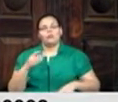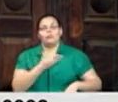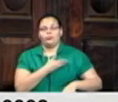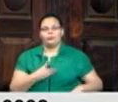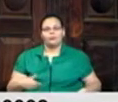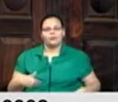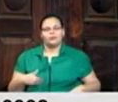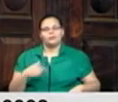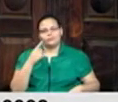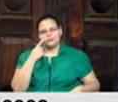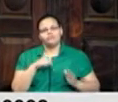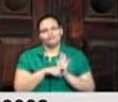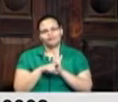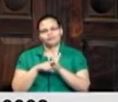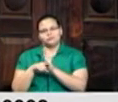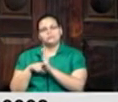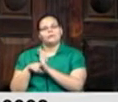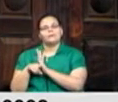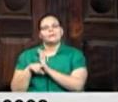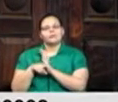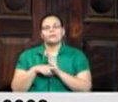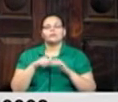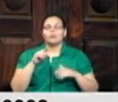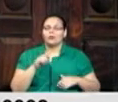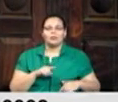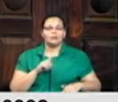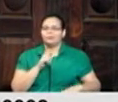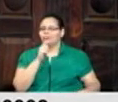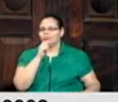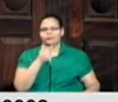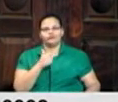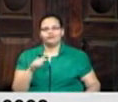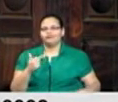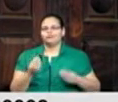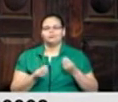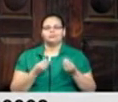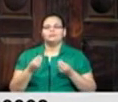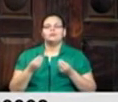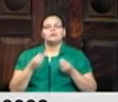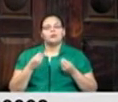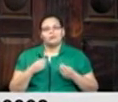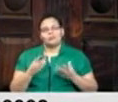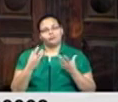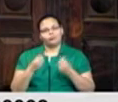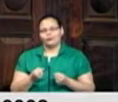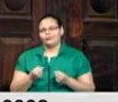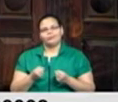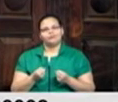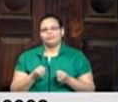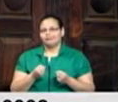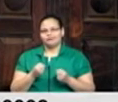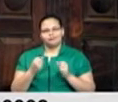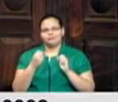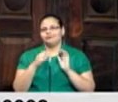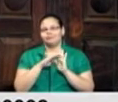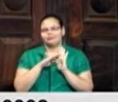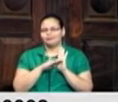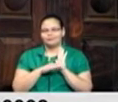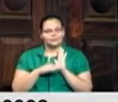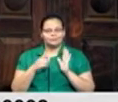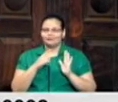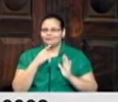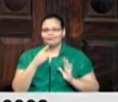de verificar que ela não tem condições de ser aprovada.